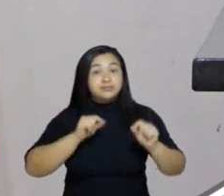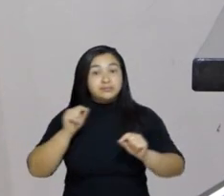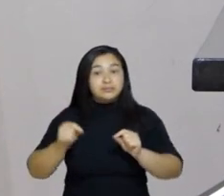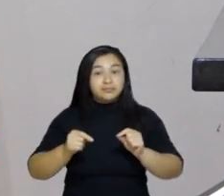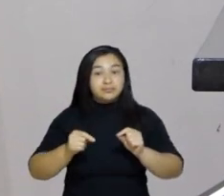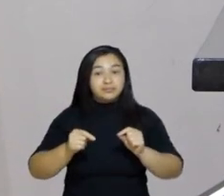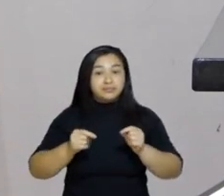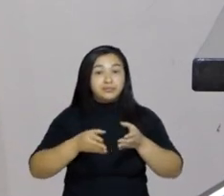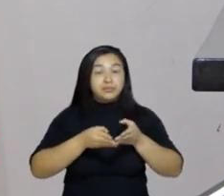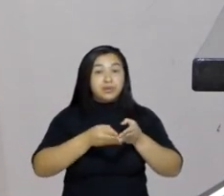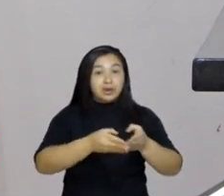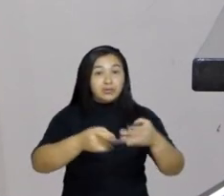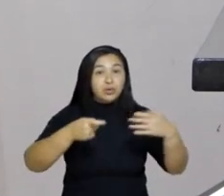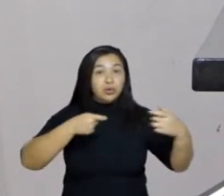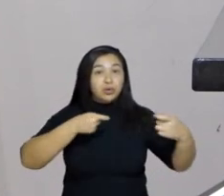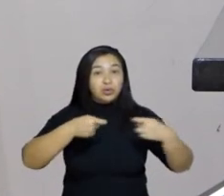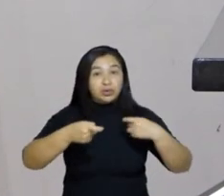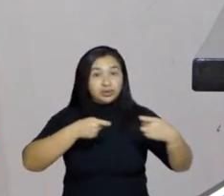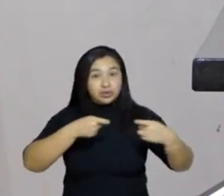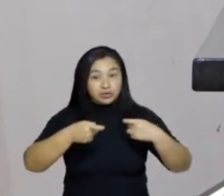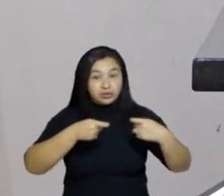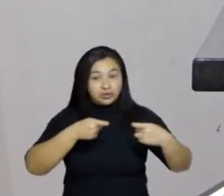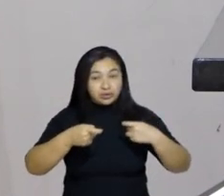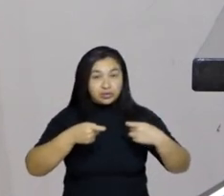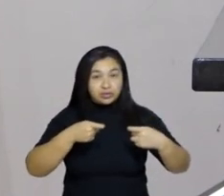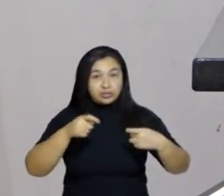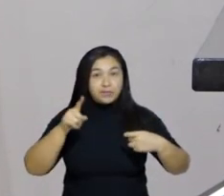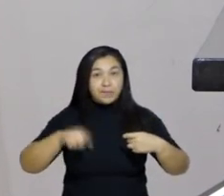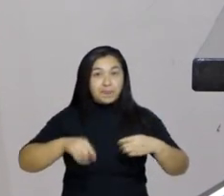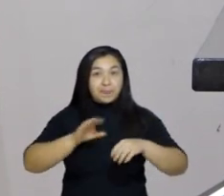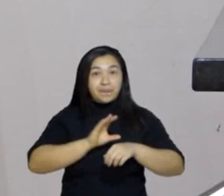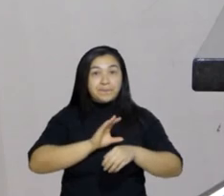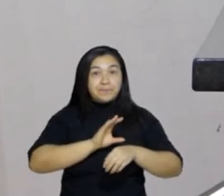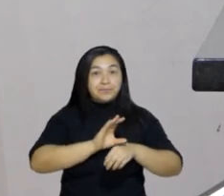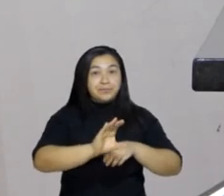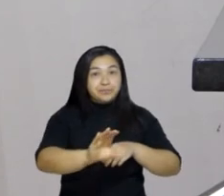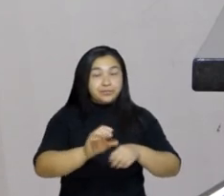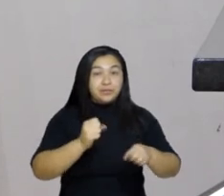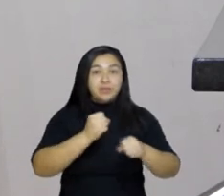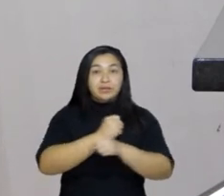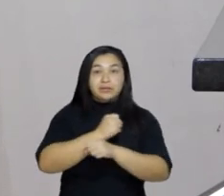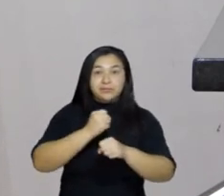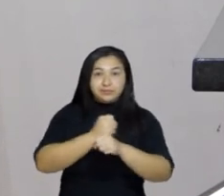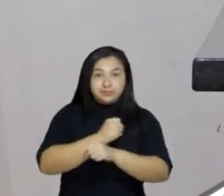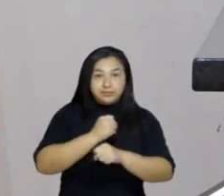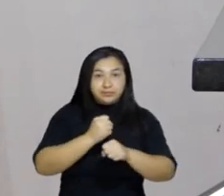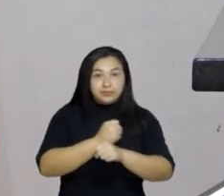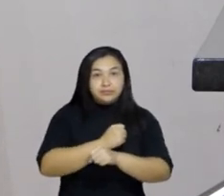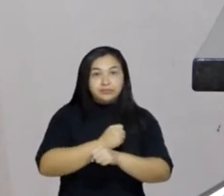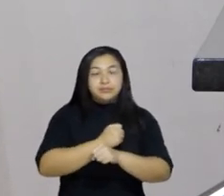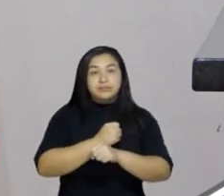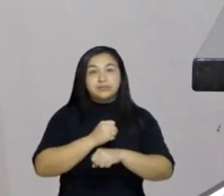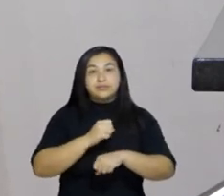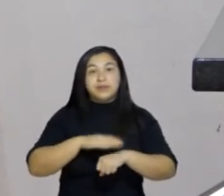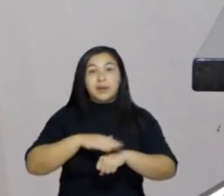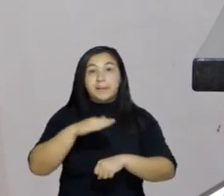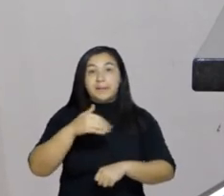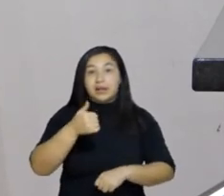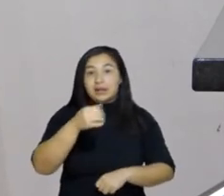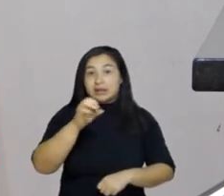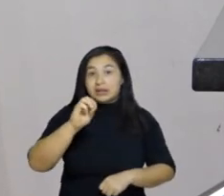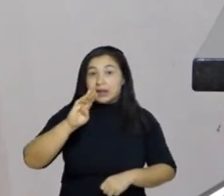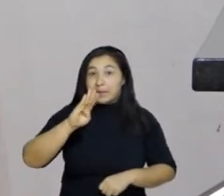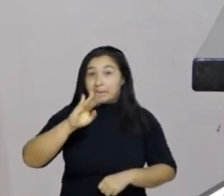Tamandaré. Um investimento, uma construção de mais de 10 bilhões